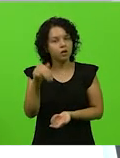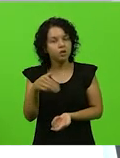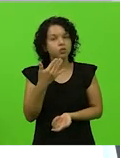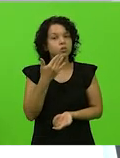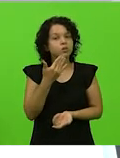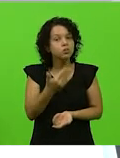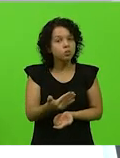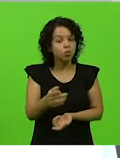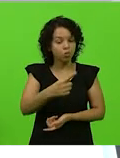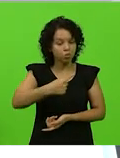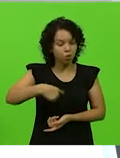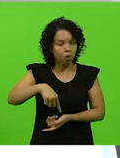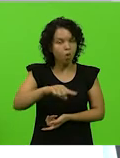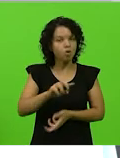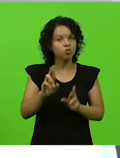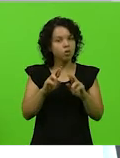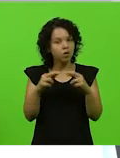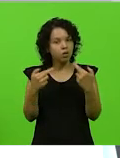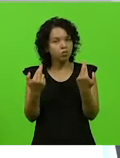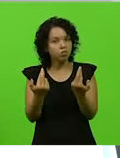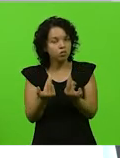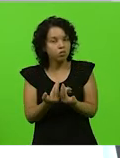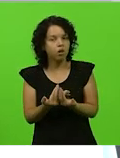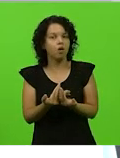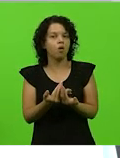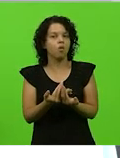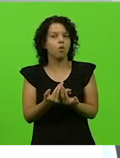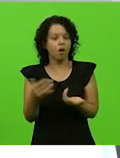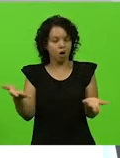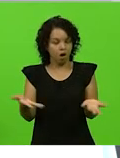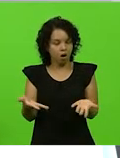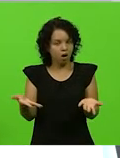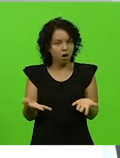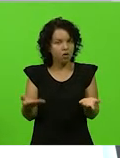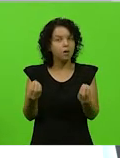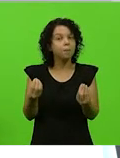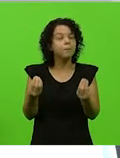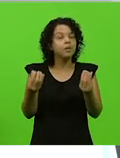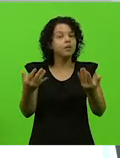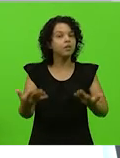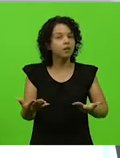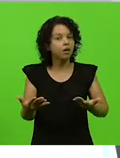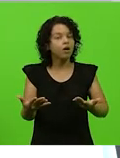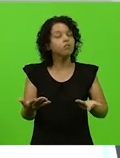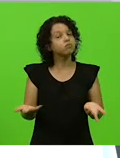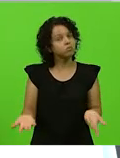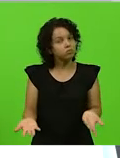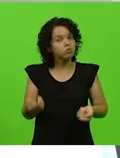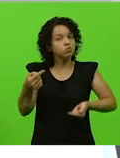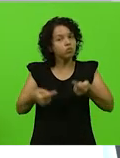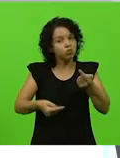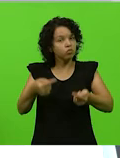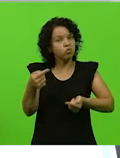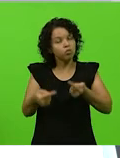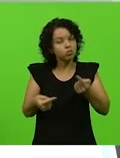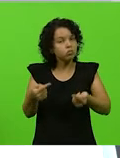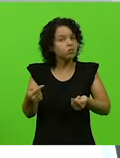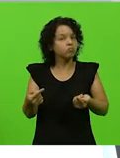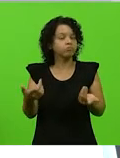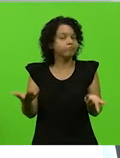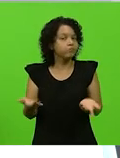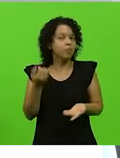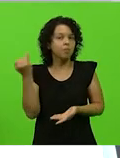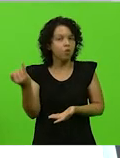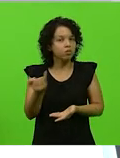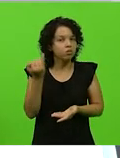pública e Portanto acho que é extremamente importante que se leve essa discussão